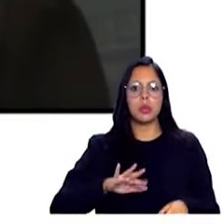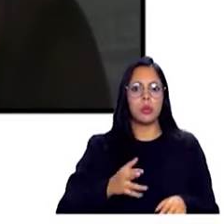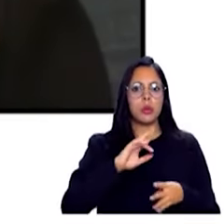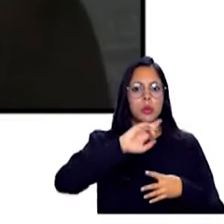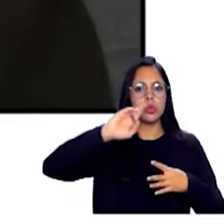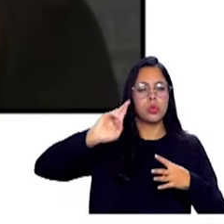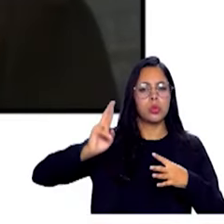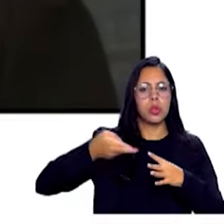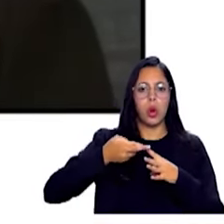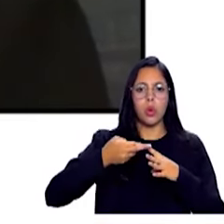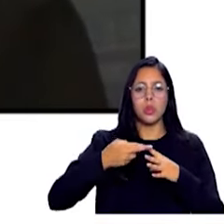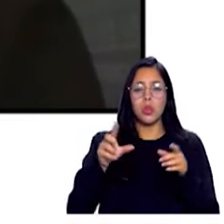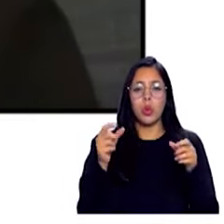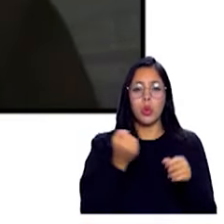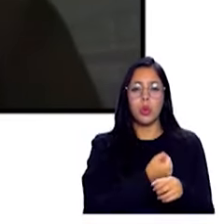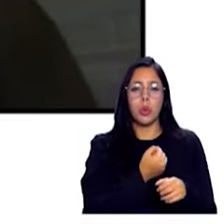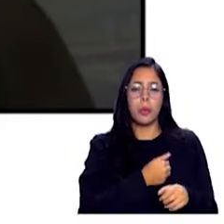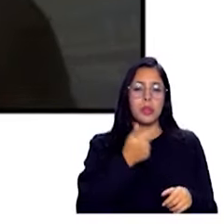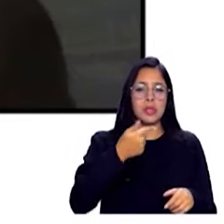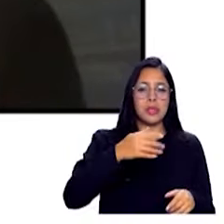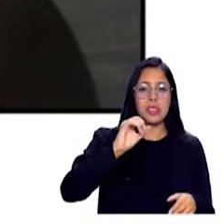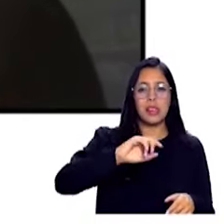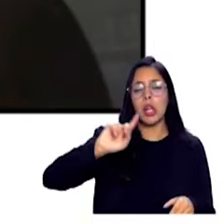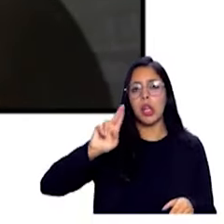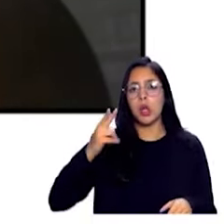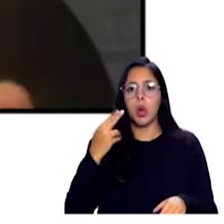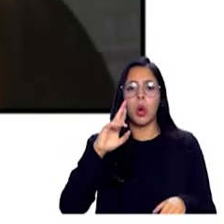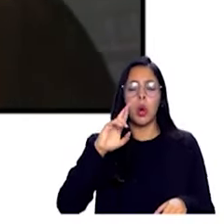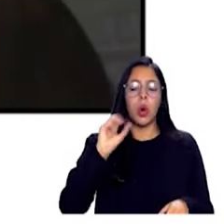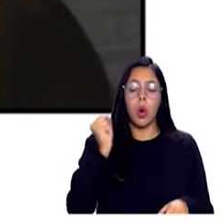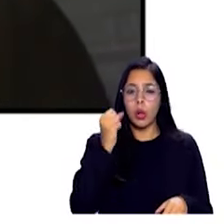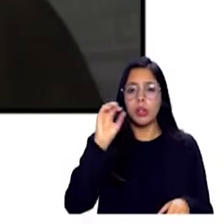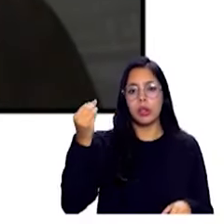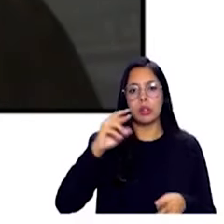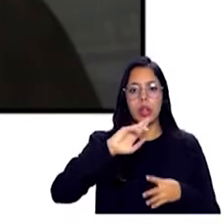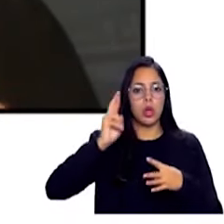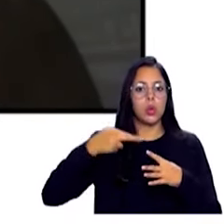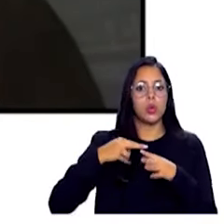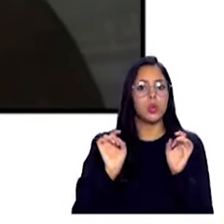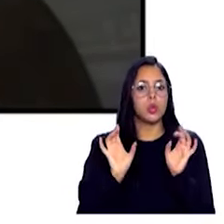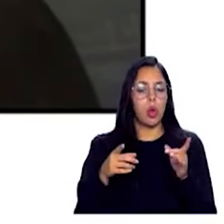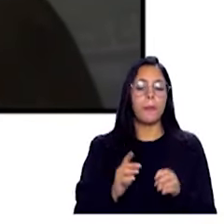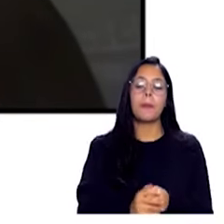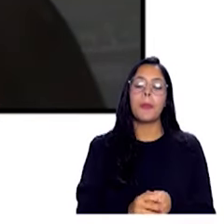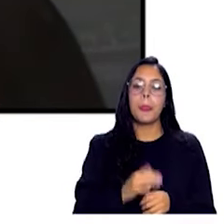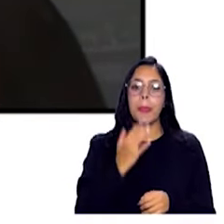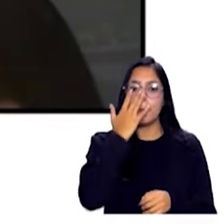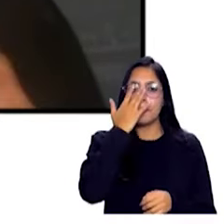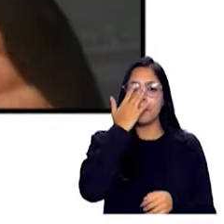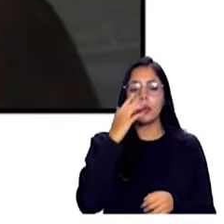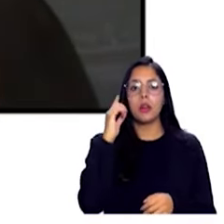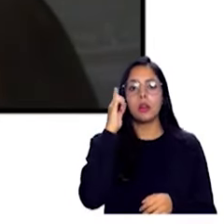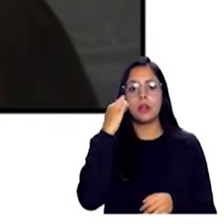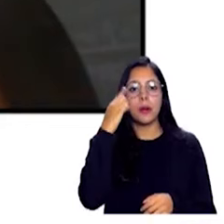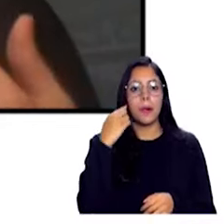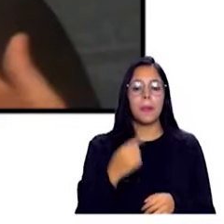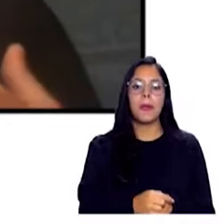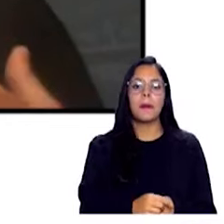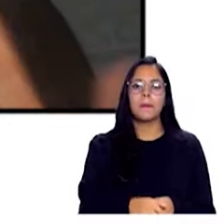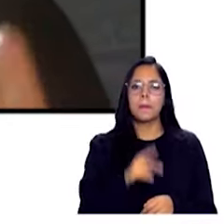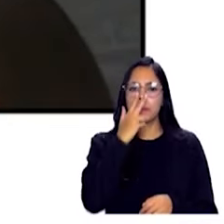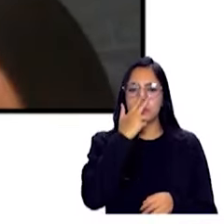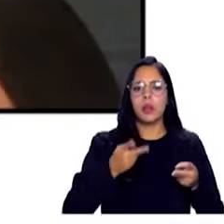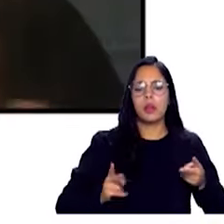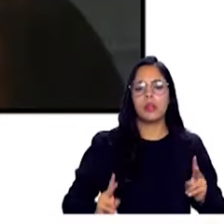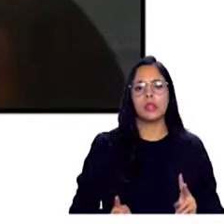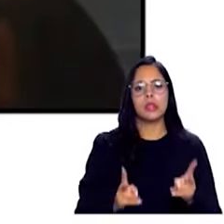anualmente 70 80 recursos né na Espanha o que pareceu eh prevalecer para